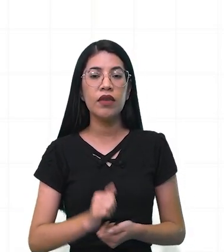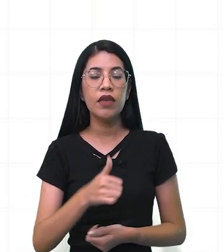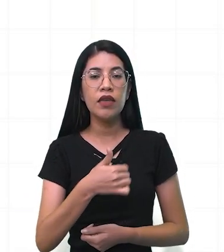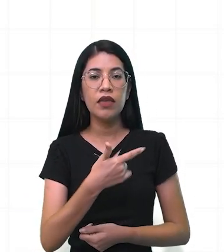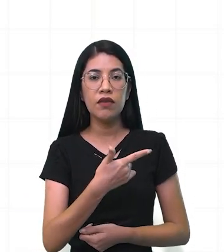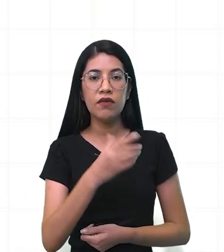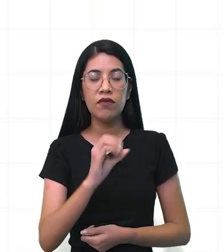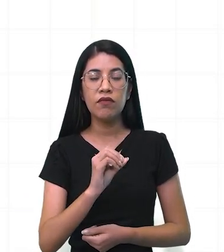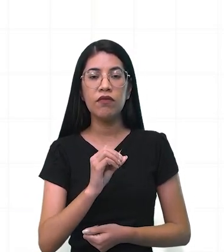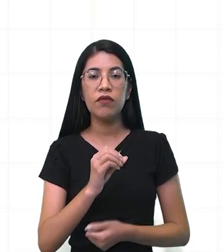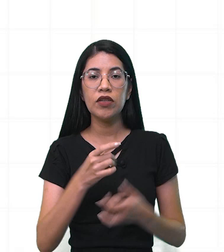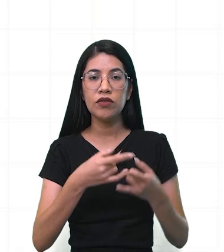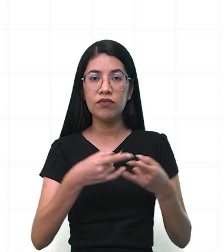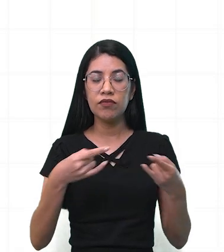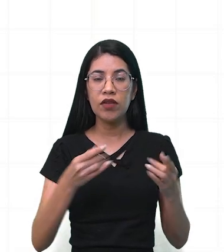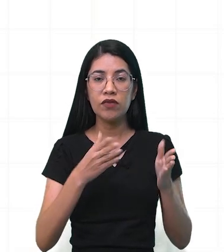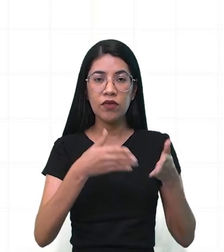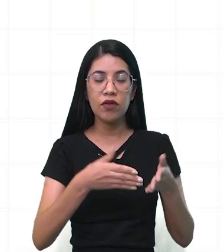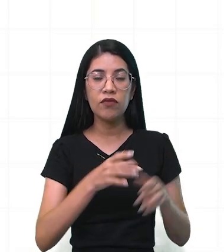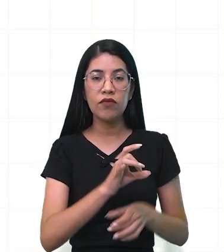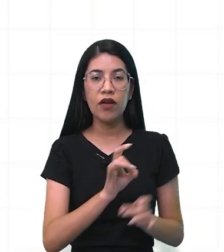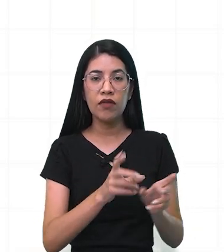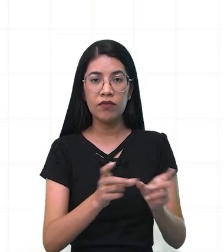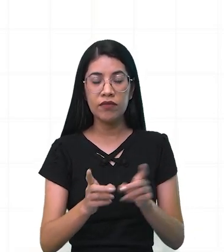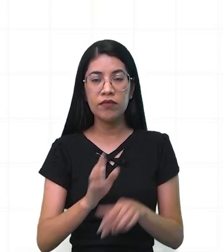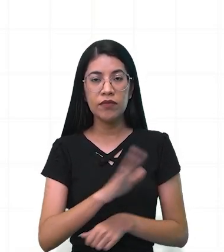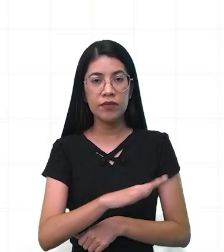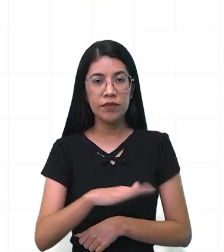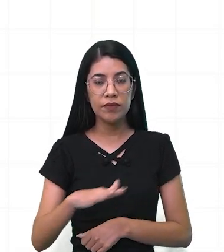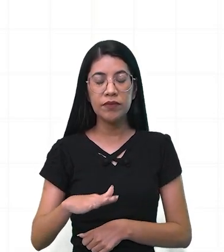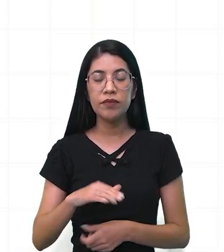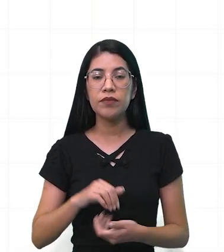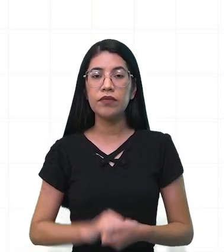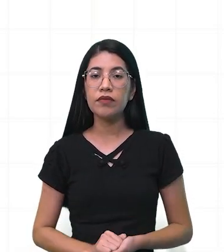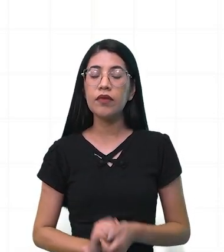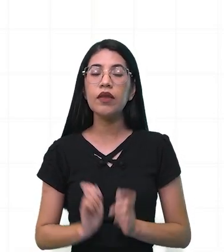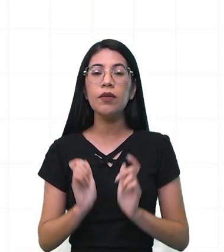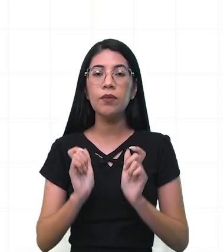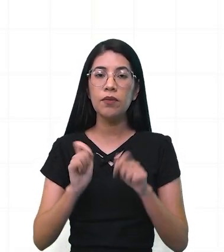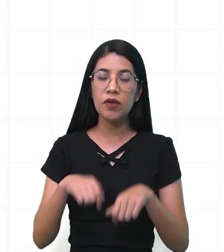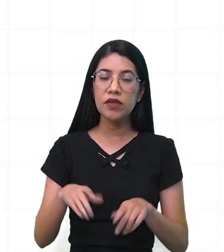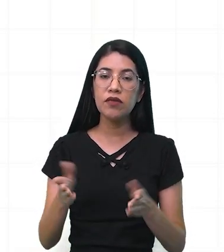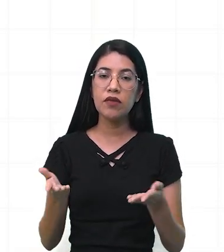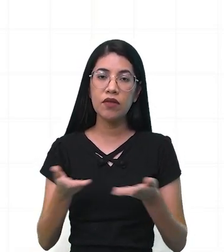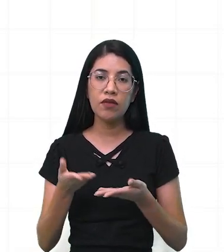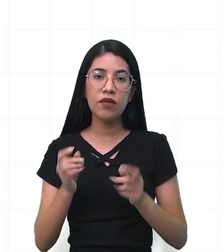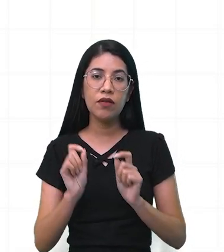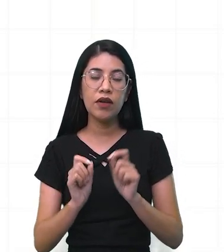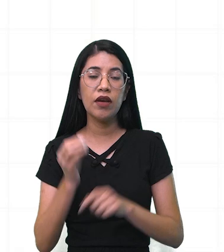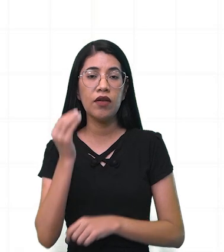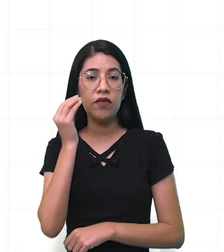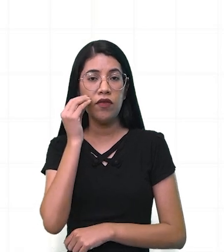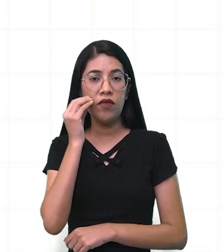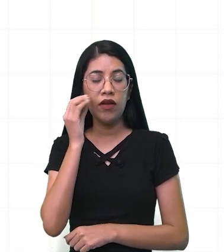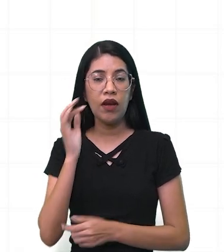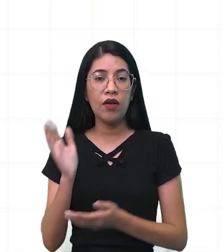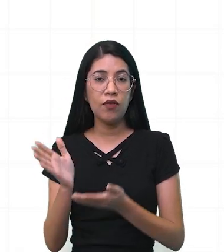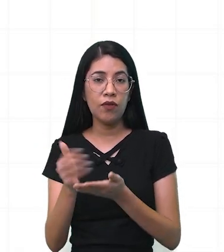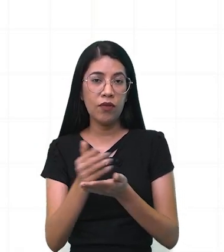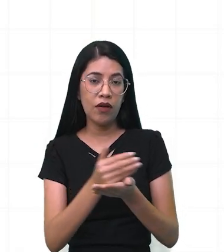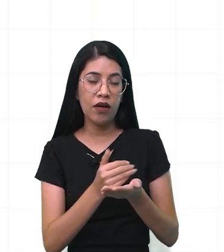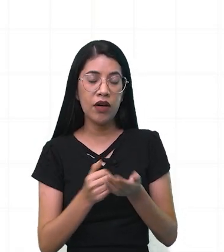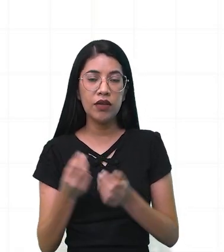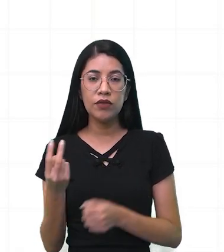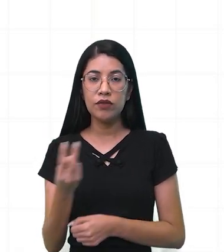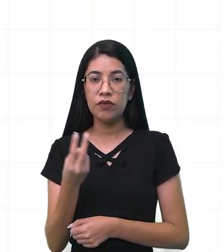20 ingressos para crianças. Agora, nós podemos, então, verificar o valor arrecadado,